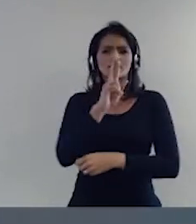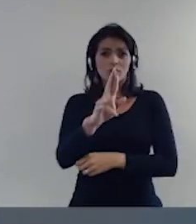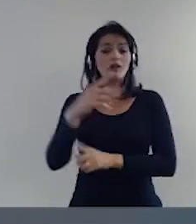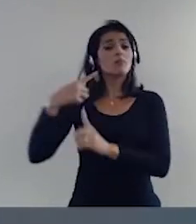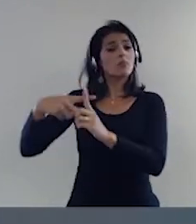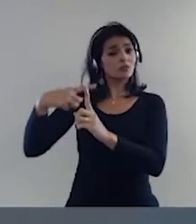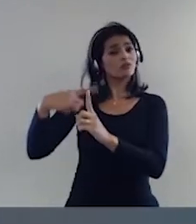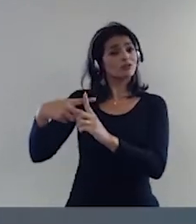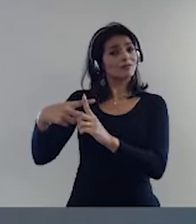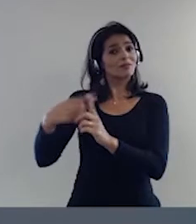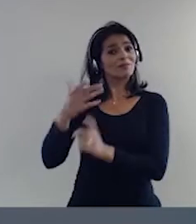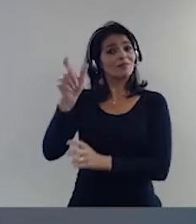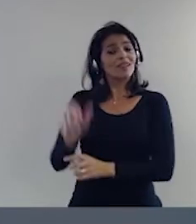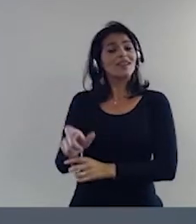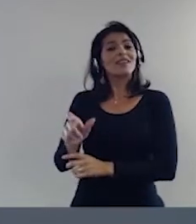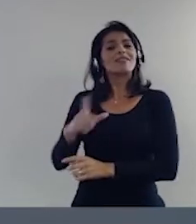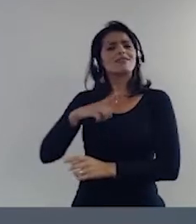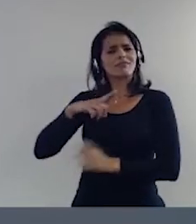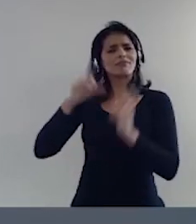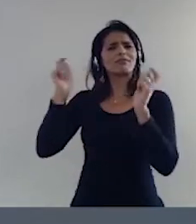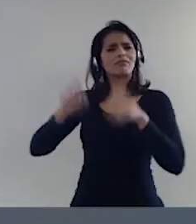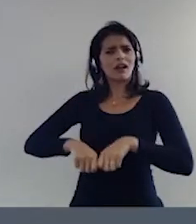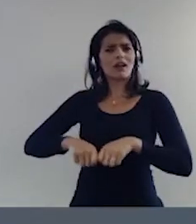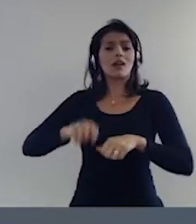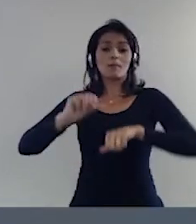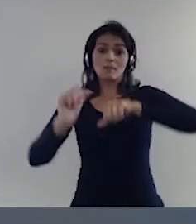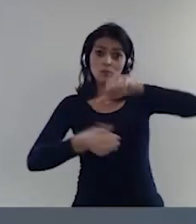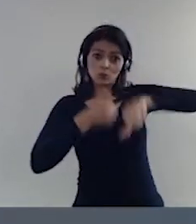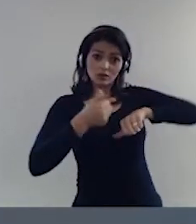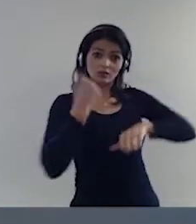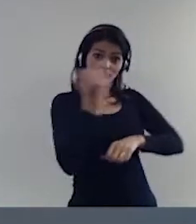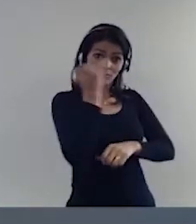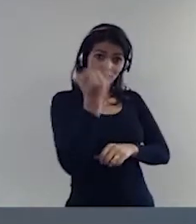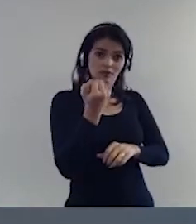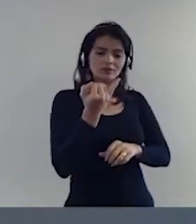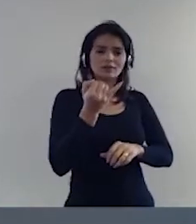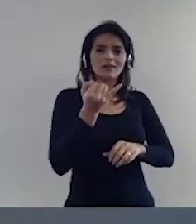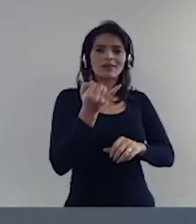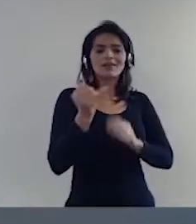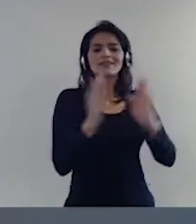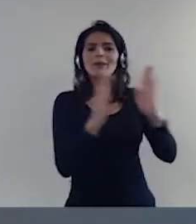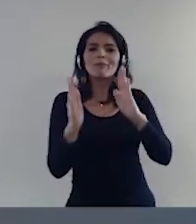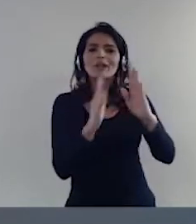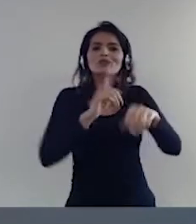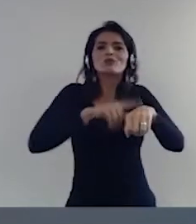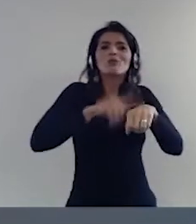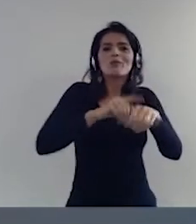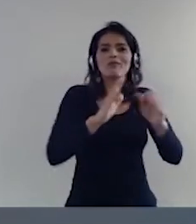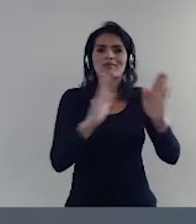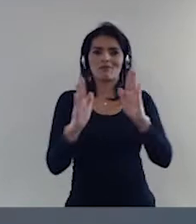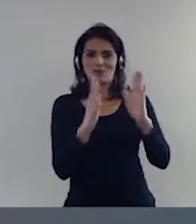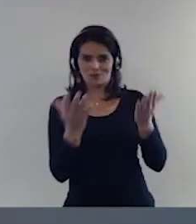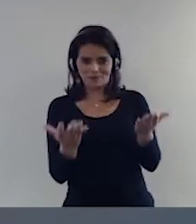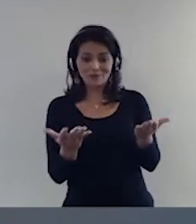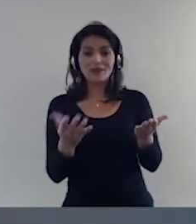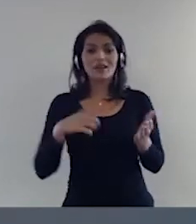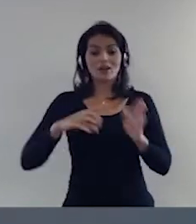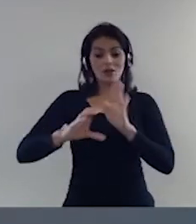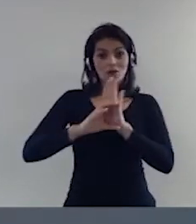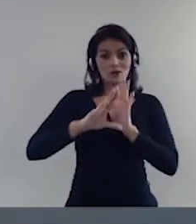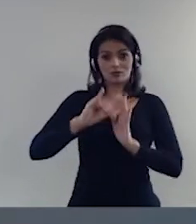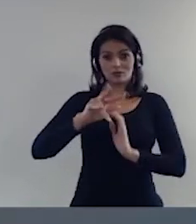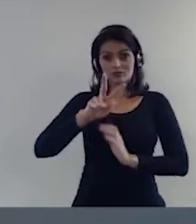positiva, a figura tem aplicação e há uma alteração relevante de circunstâncias. Pois bem, o Código